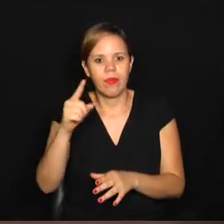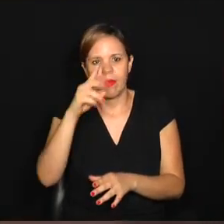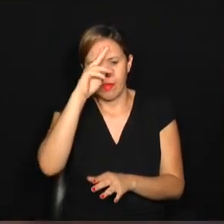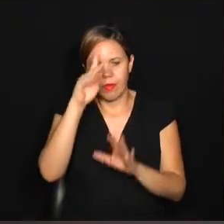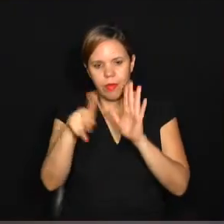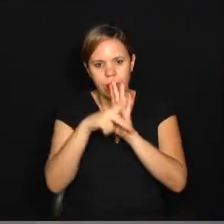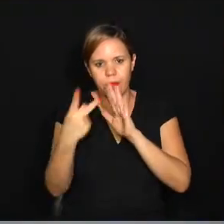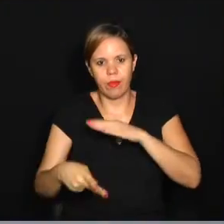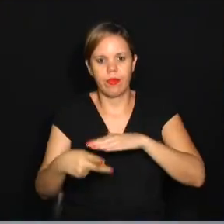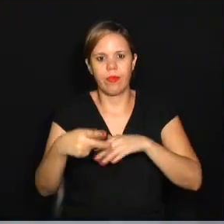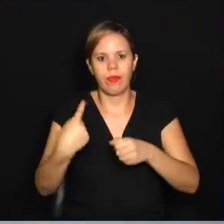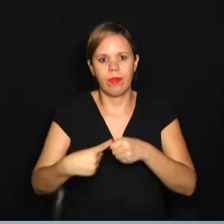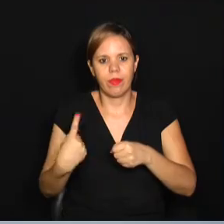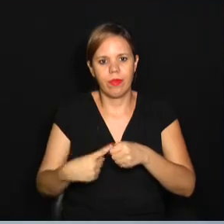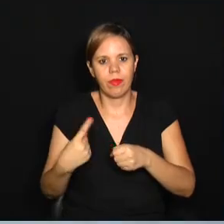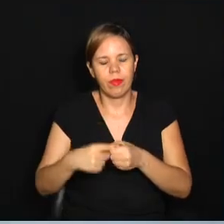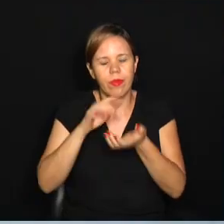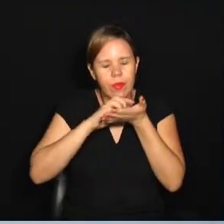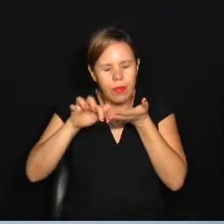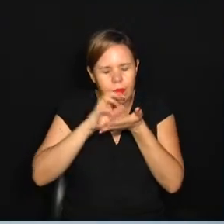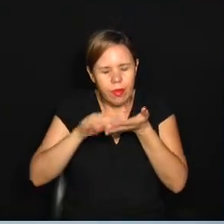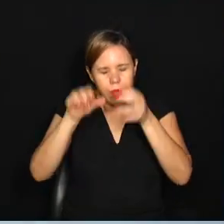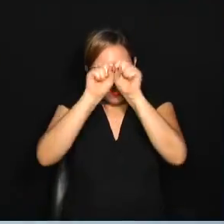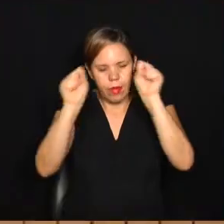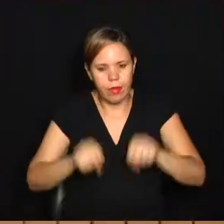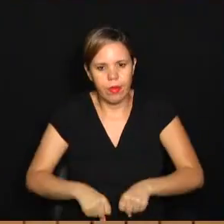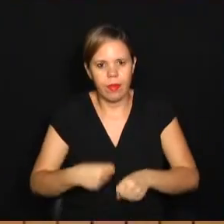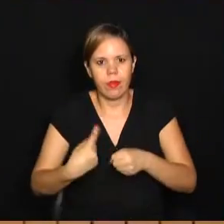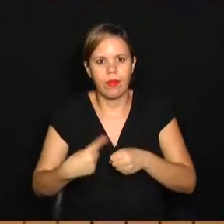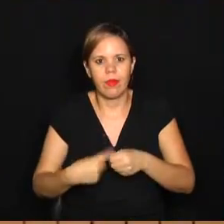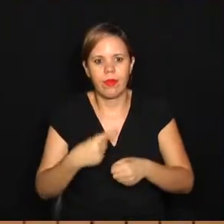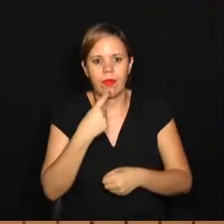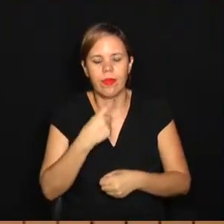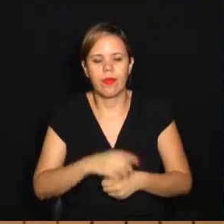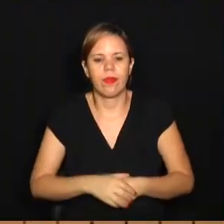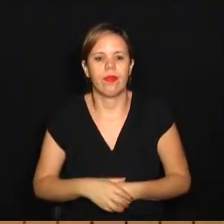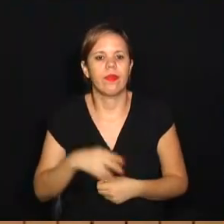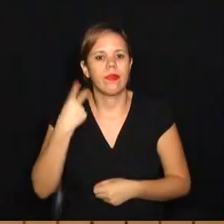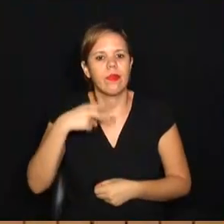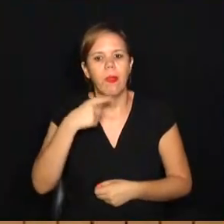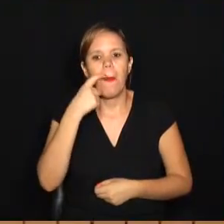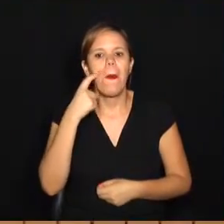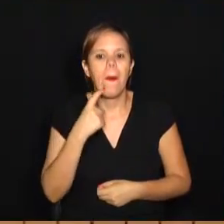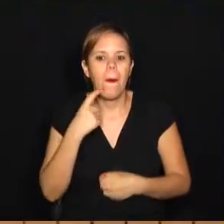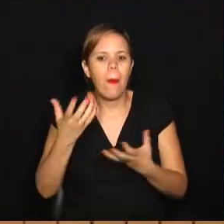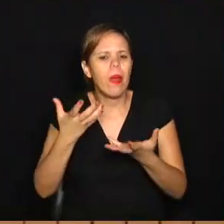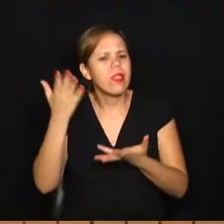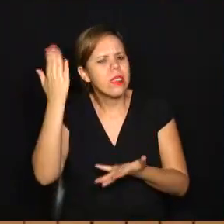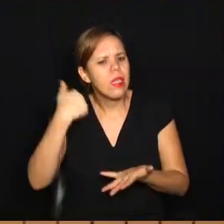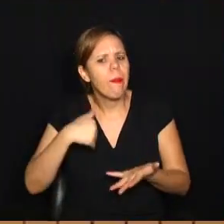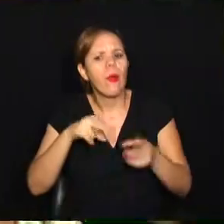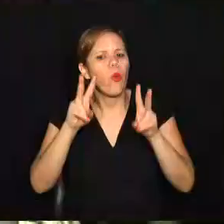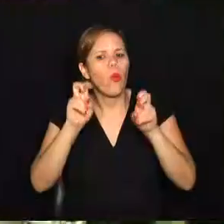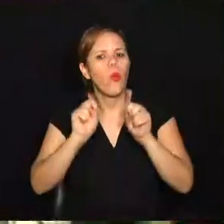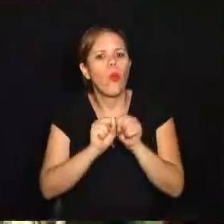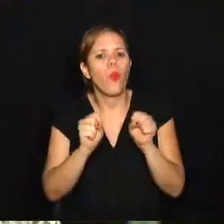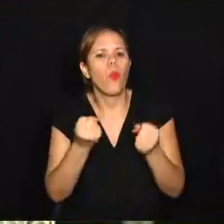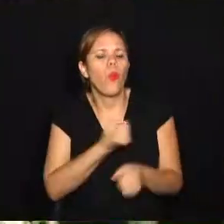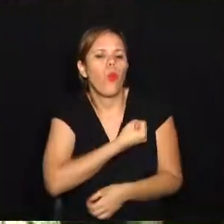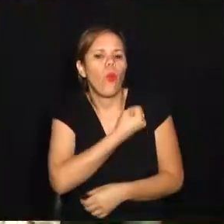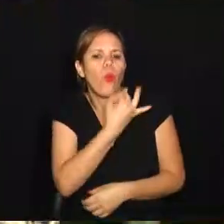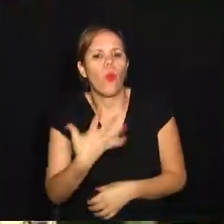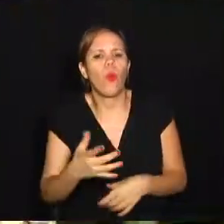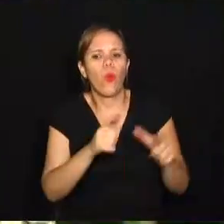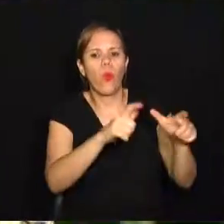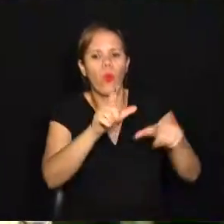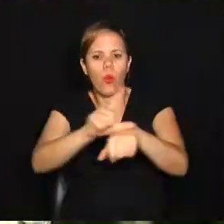Sistema Braille no calendário oficial do município. O vereador Paulo Galtério quer informações sobre o número de